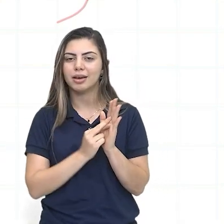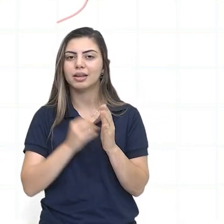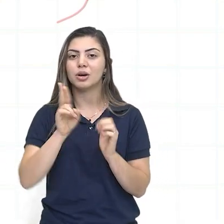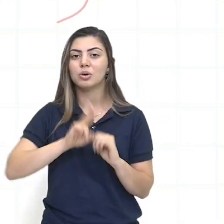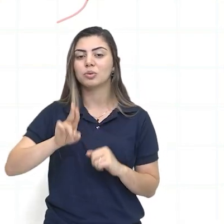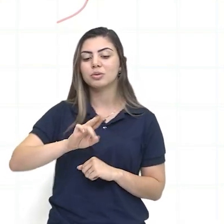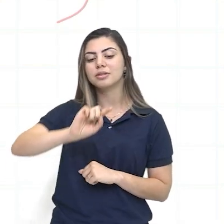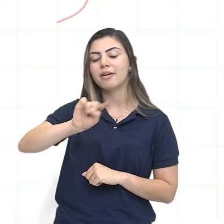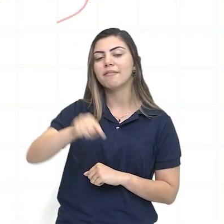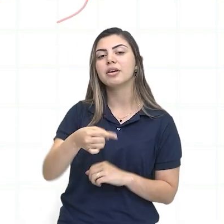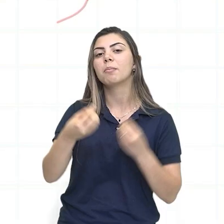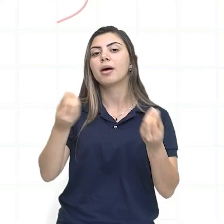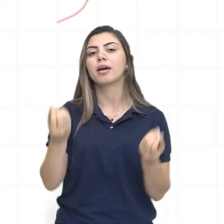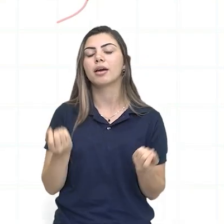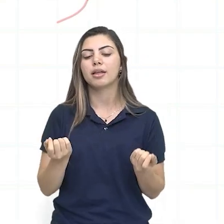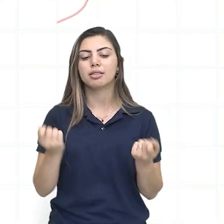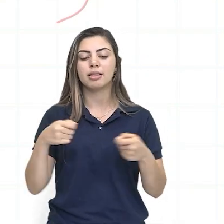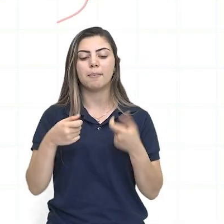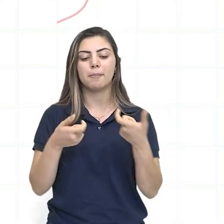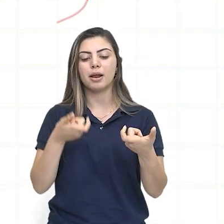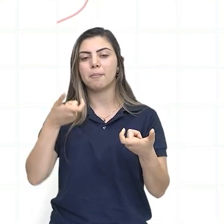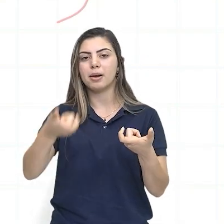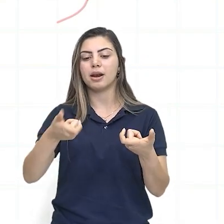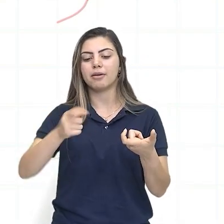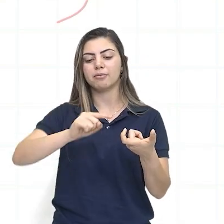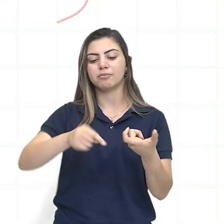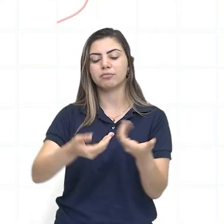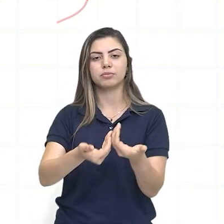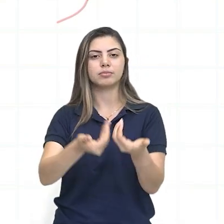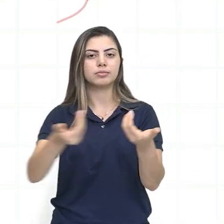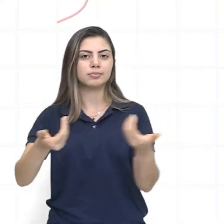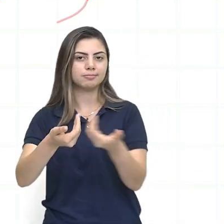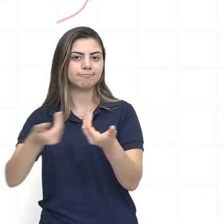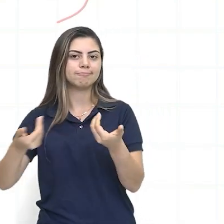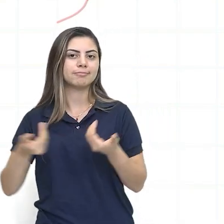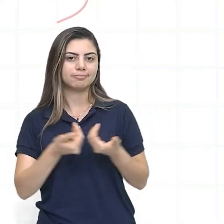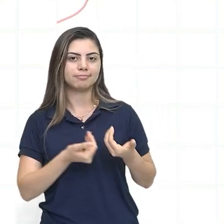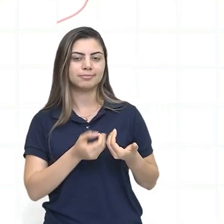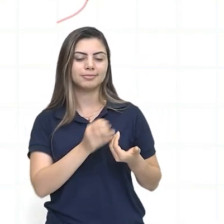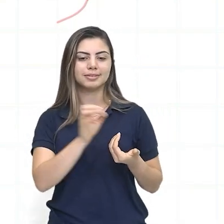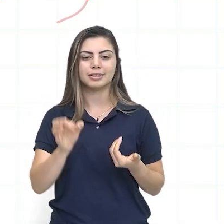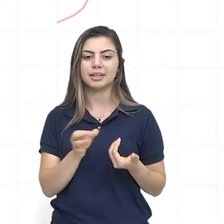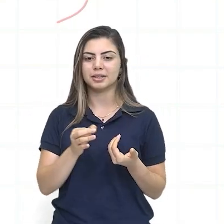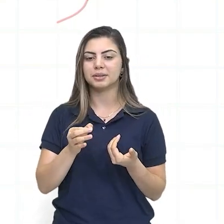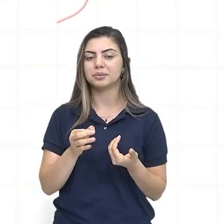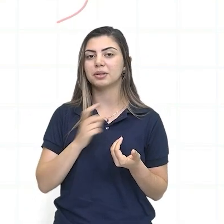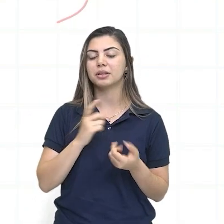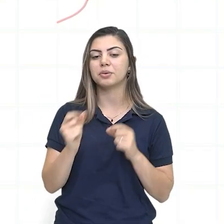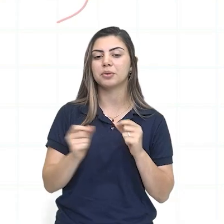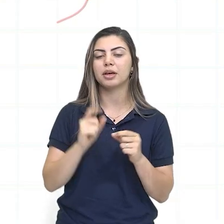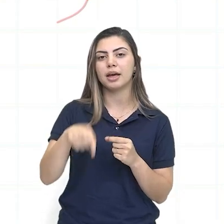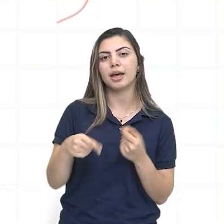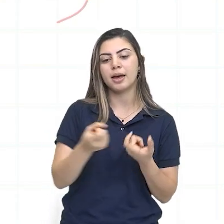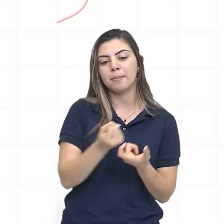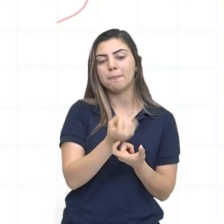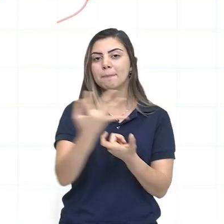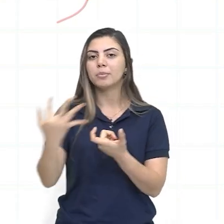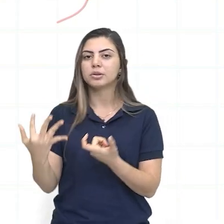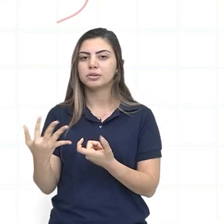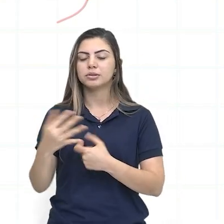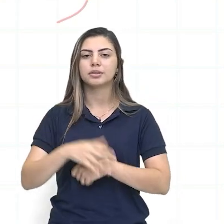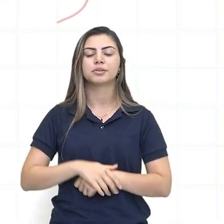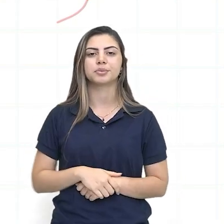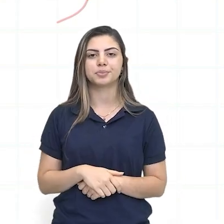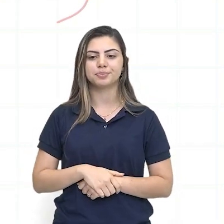vírgula para separar, para isolar esses termos que estão dispostos numa